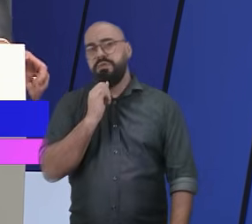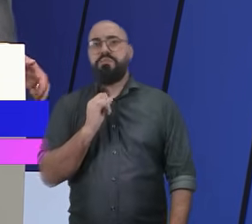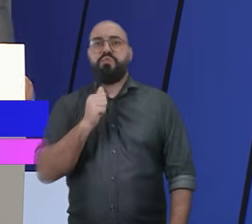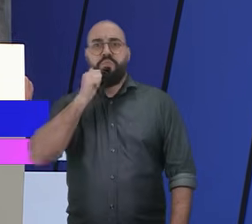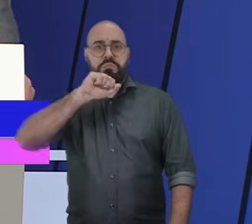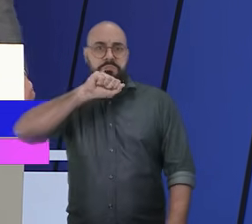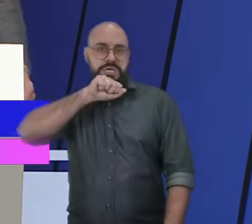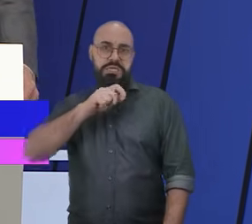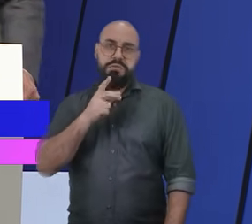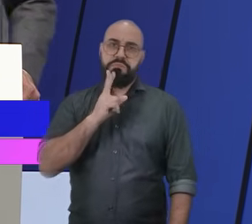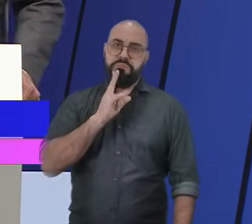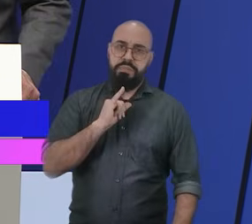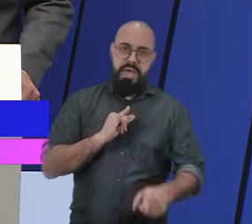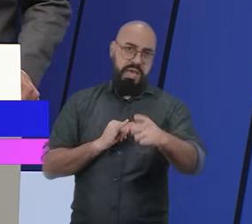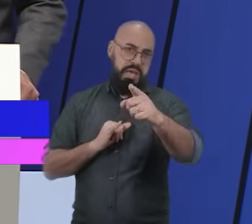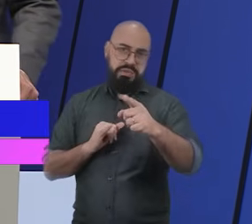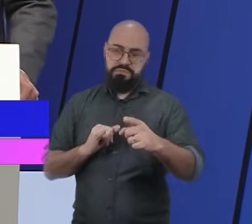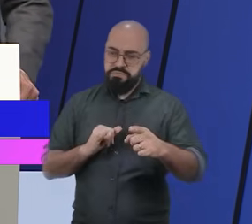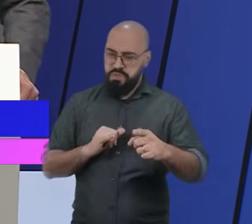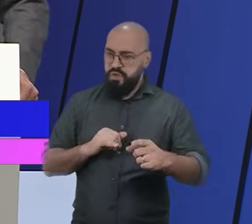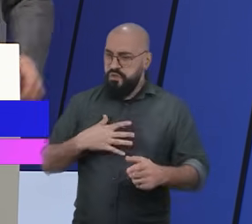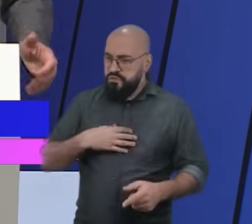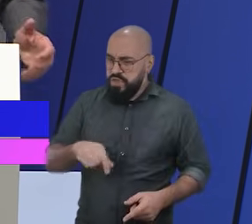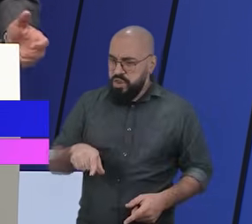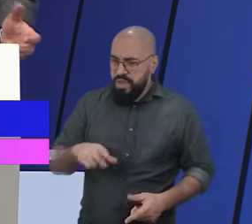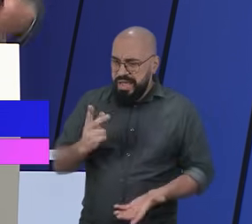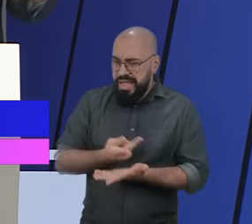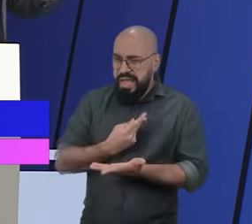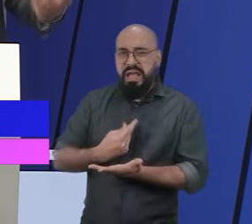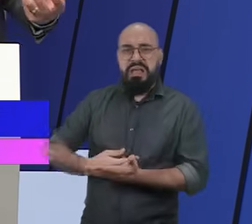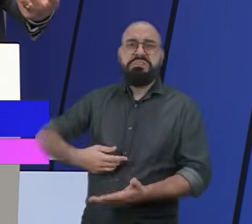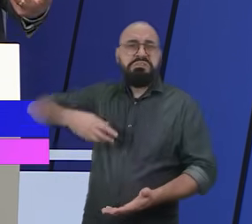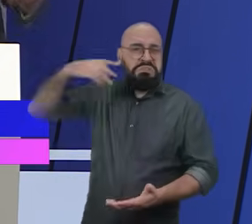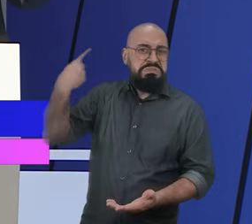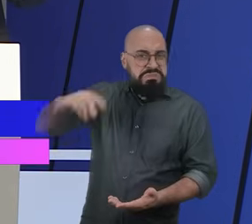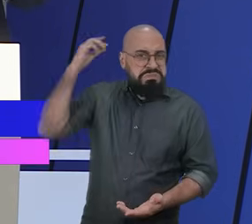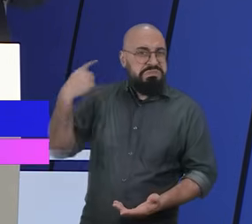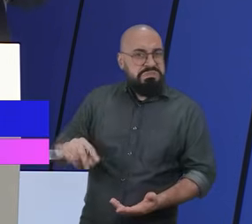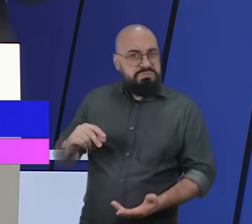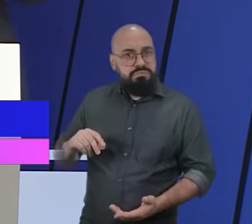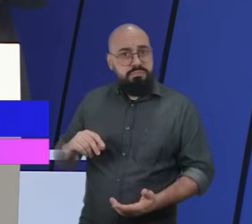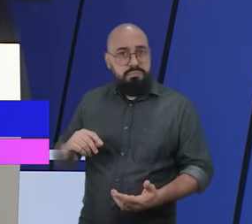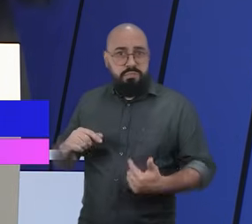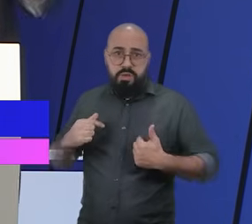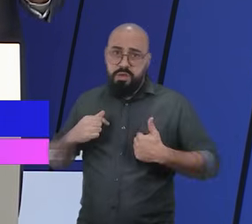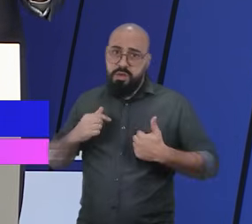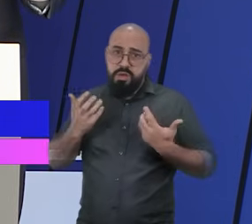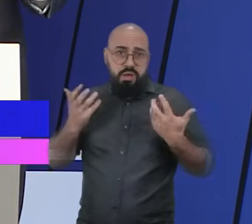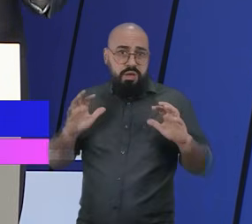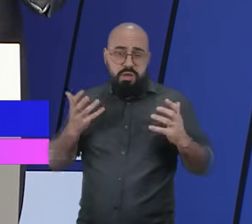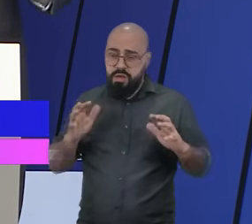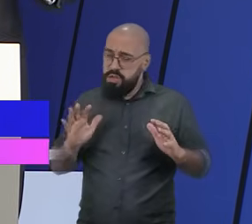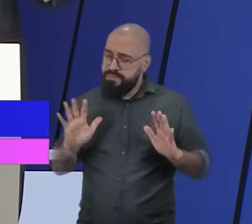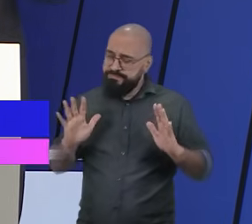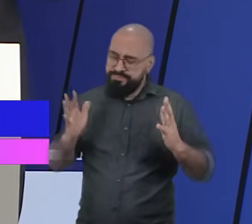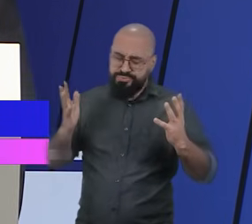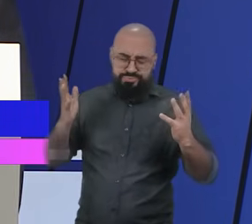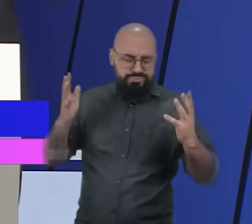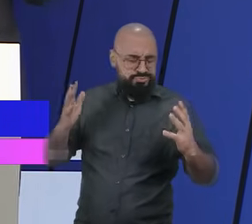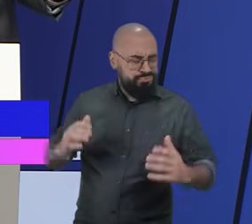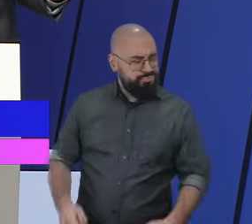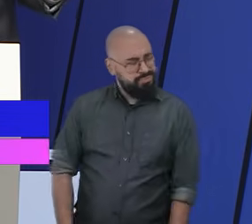mães queremos o melhor para os nossos filhos. E aquilo que a gente puder fazer para que eles tenham de melhor, a gente faz. Nós